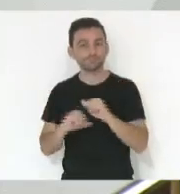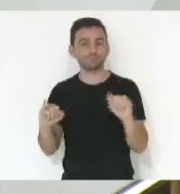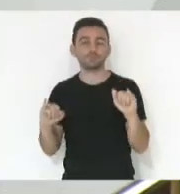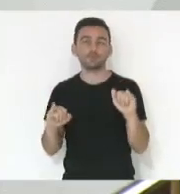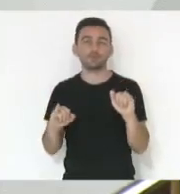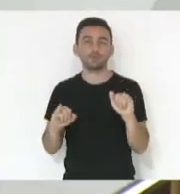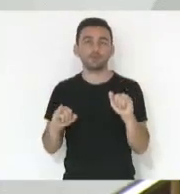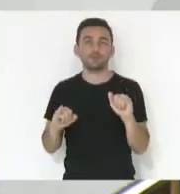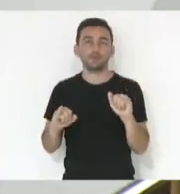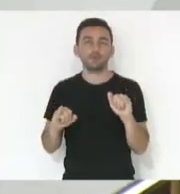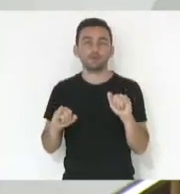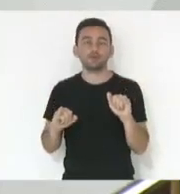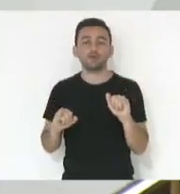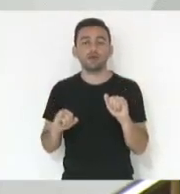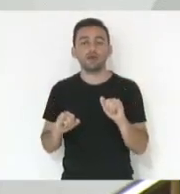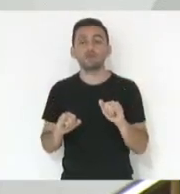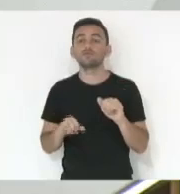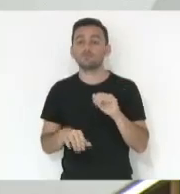aonde, através deles,